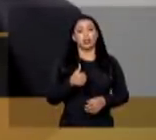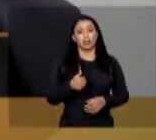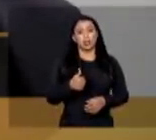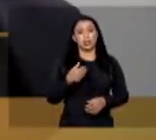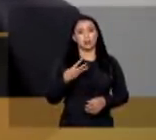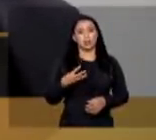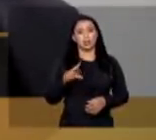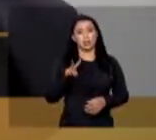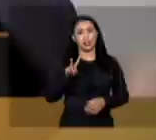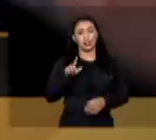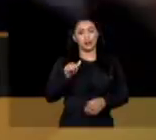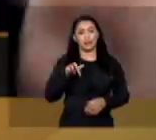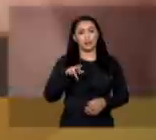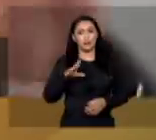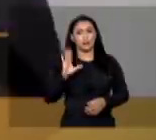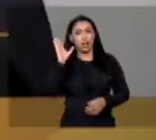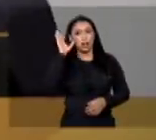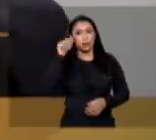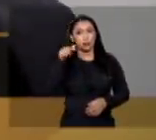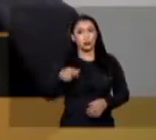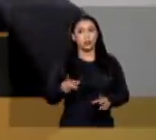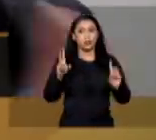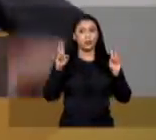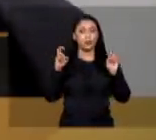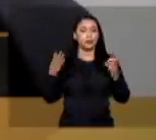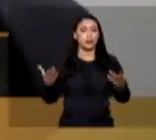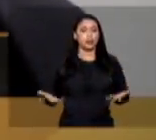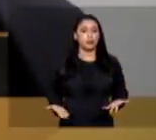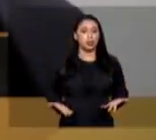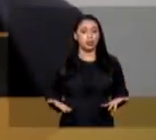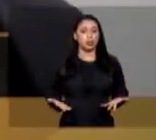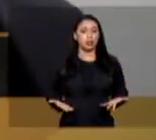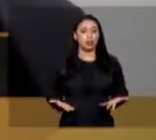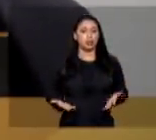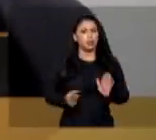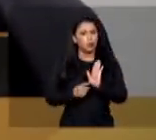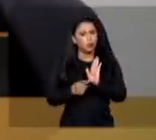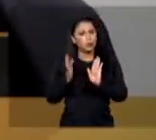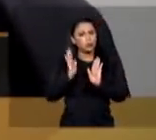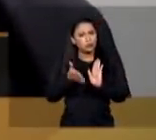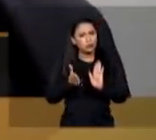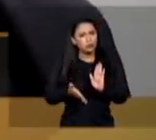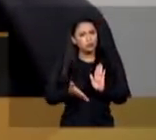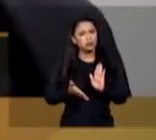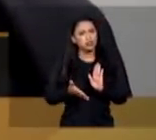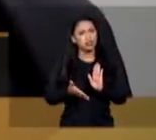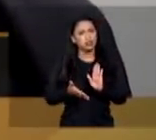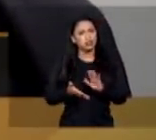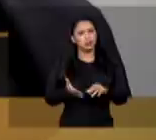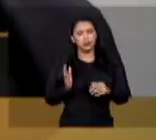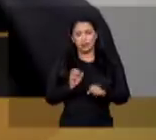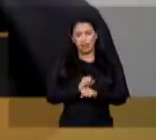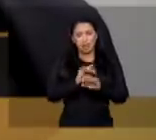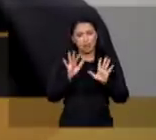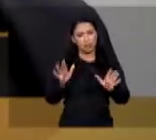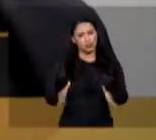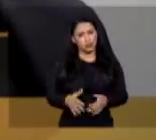da 13ª Vara de Curitiba, sobre essa temática, como ele logrou demonstrar e nos convencer.